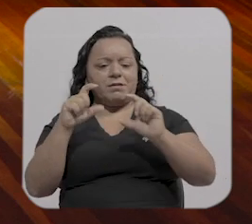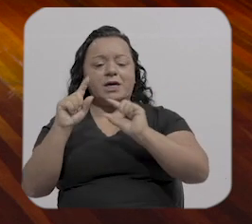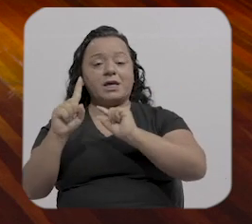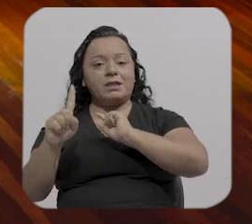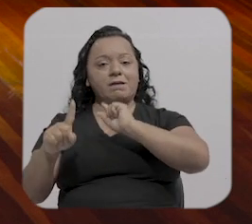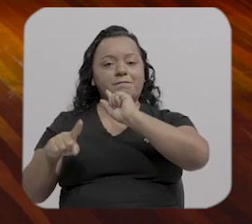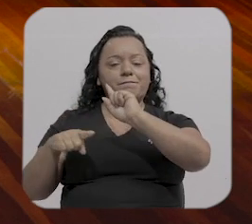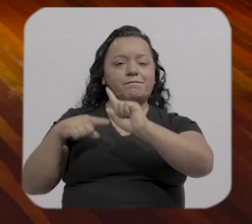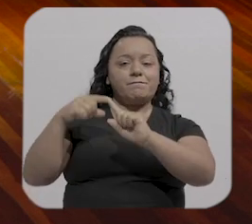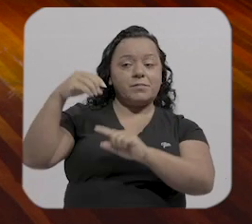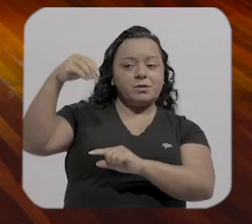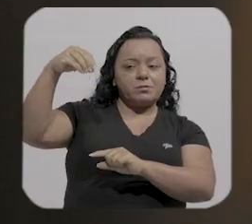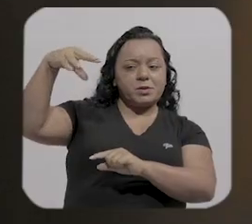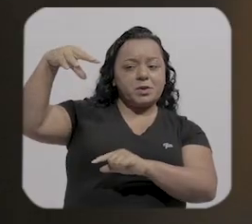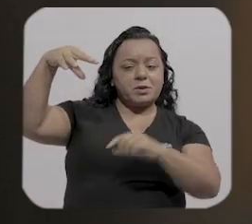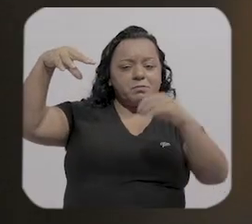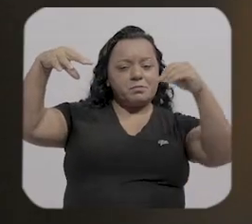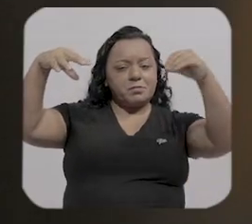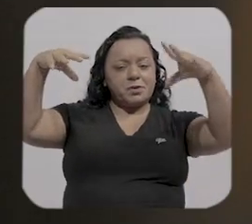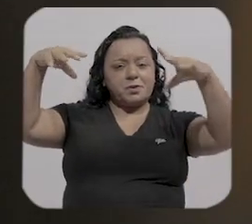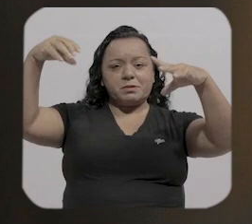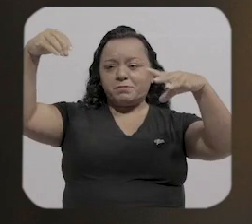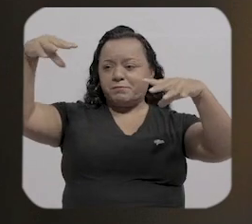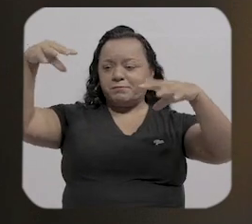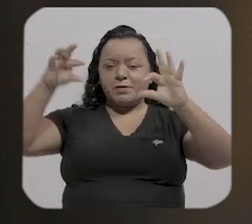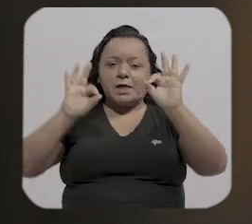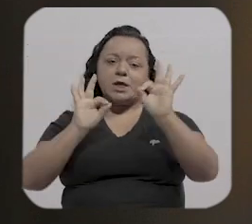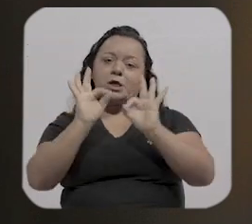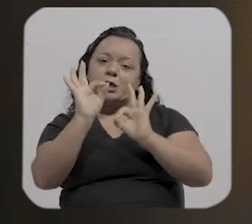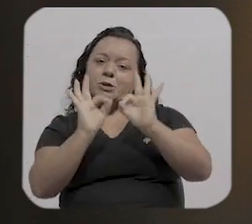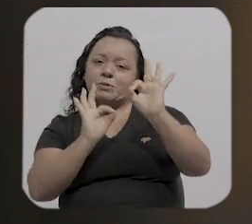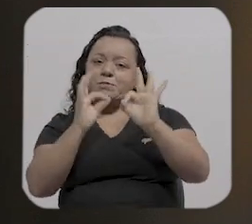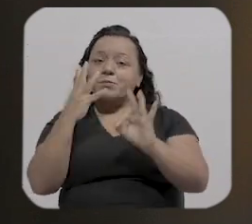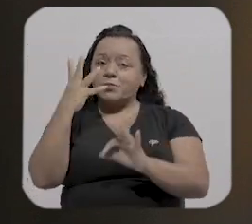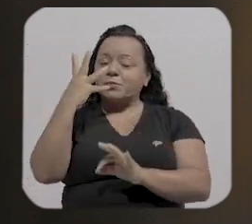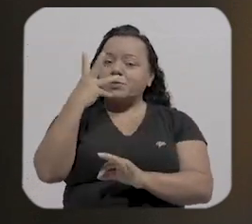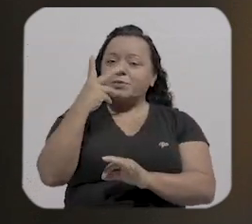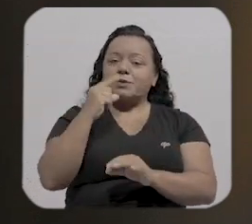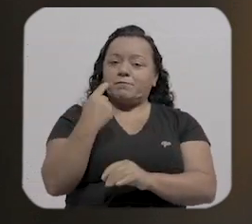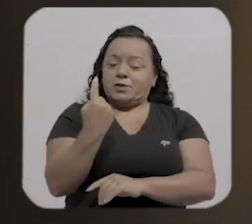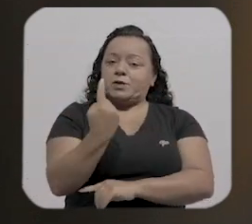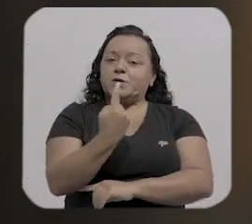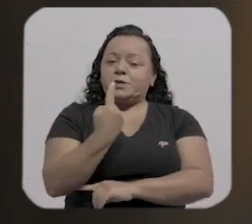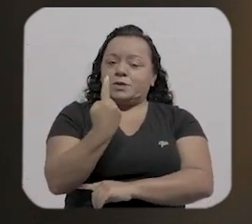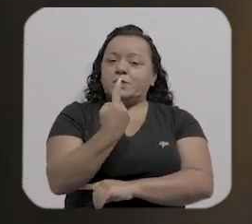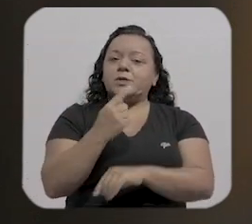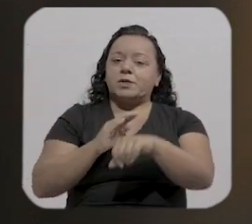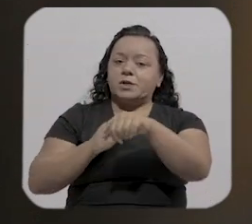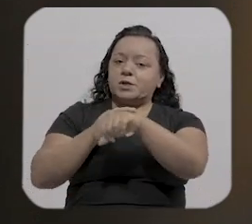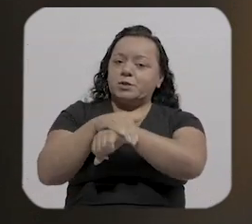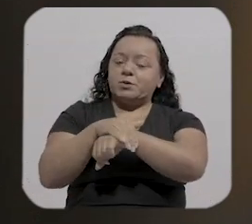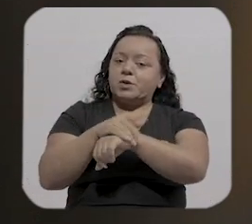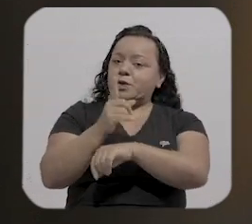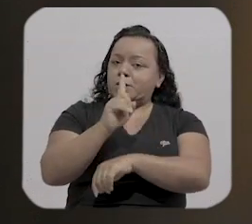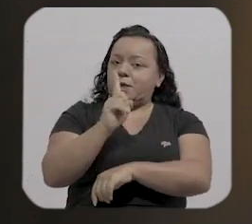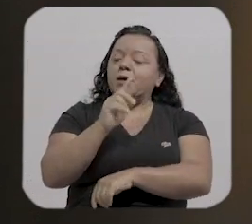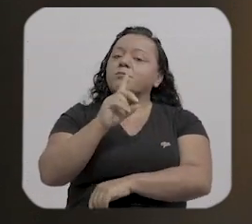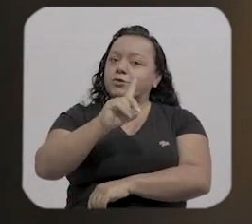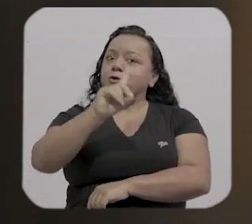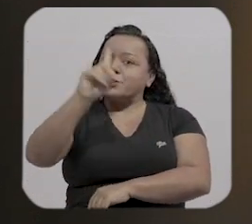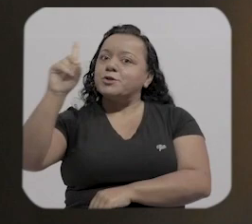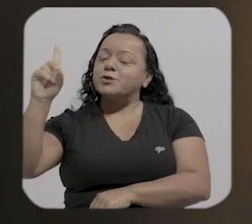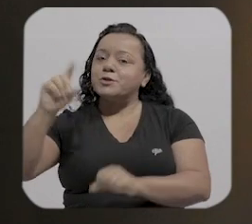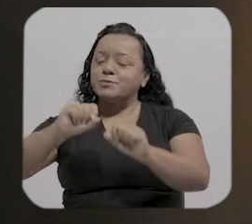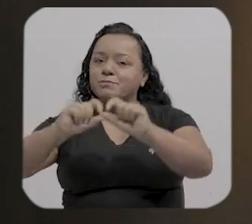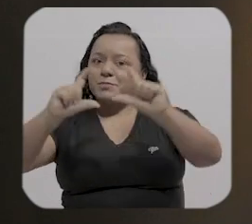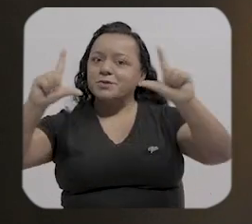né? Faço a luz, que eu gosto de fazer a luz com o fotômetro e tal, né? Tava sozinho? Tava sozinho, foi à noite? Não, de dia.